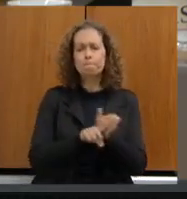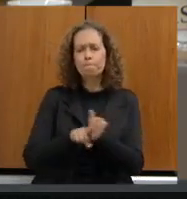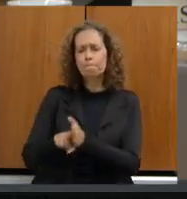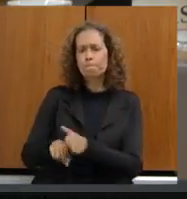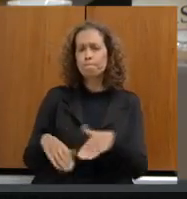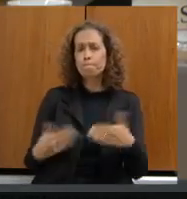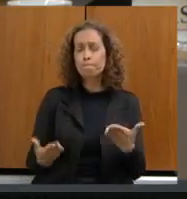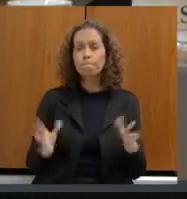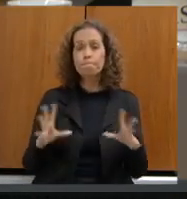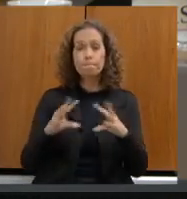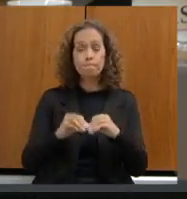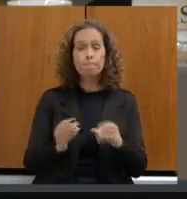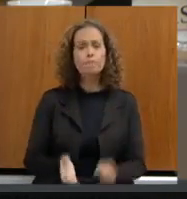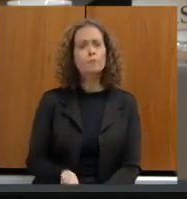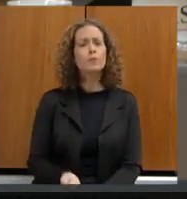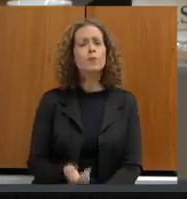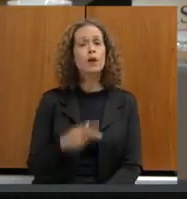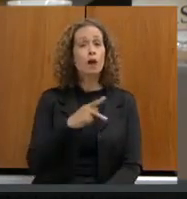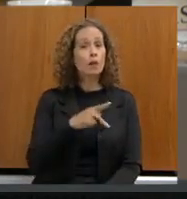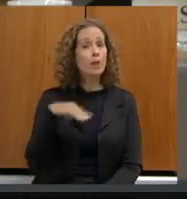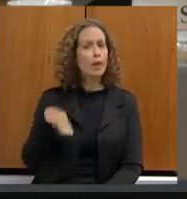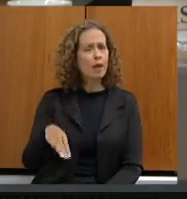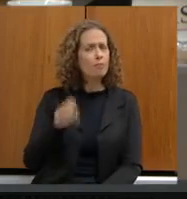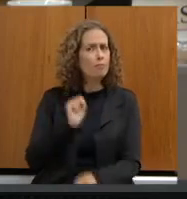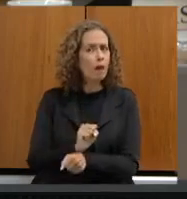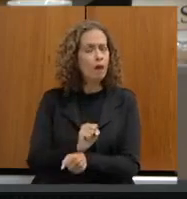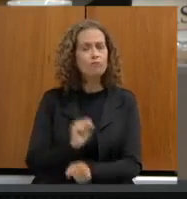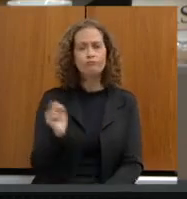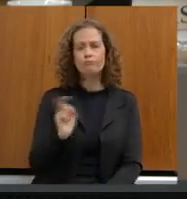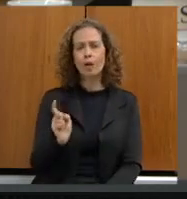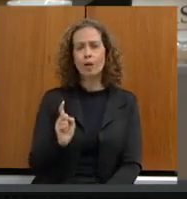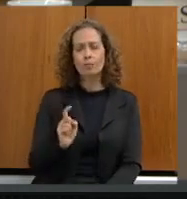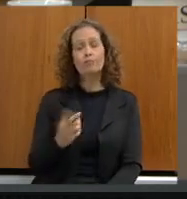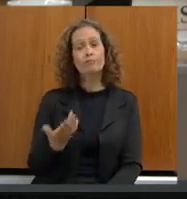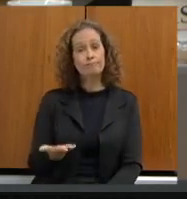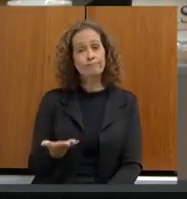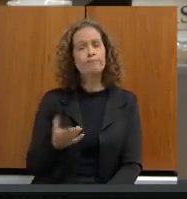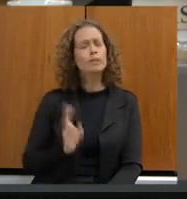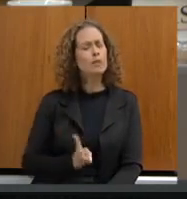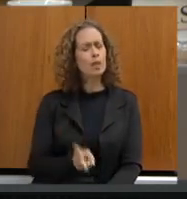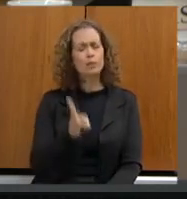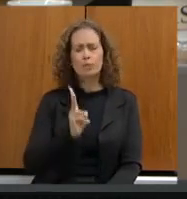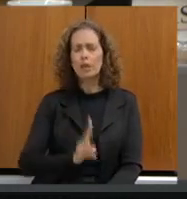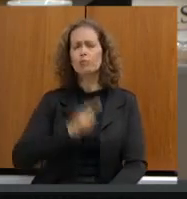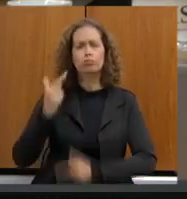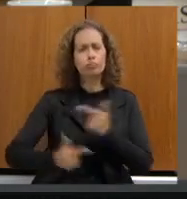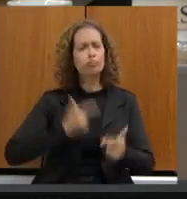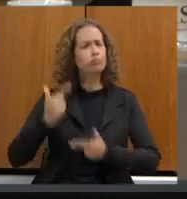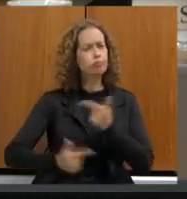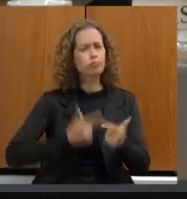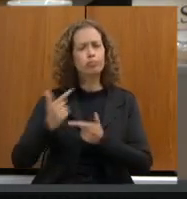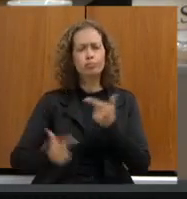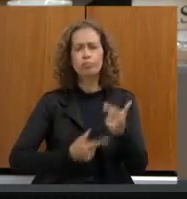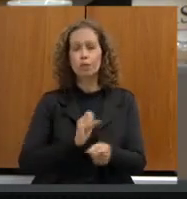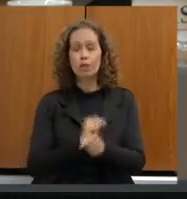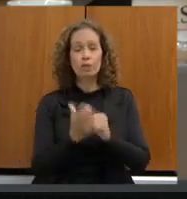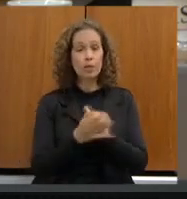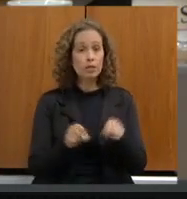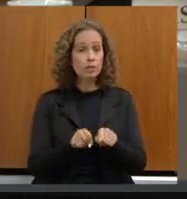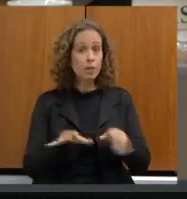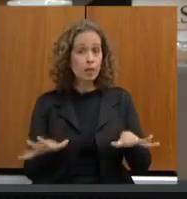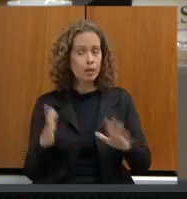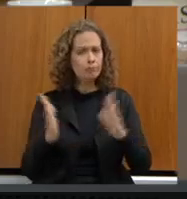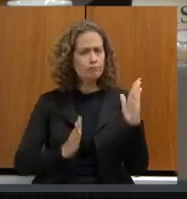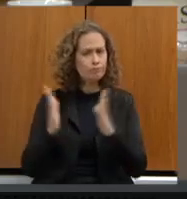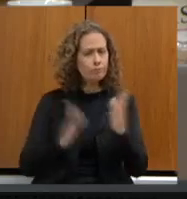senhor a polícia militar ela não para eu acrescento ela não para nunca né não paramos na pandemia é